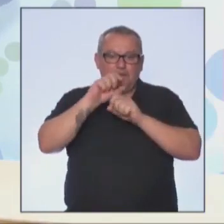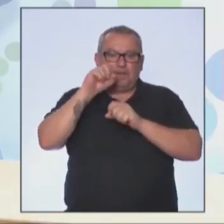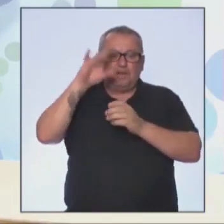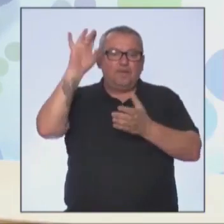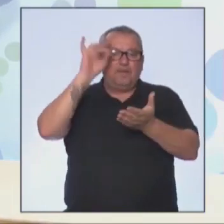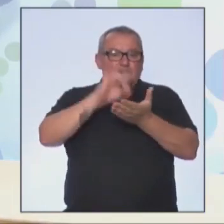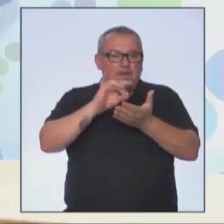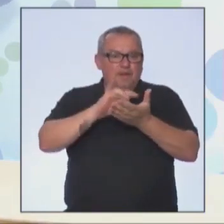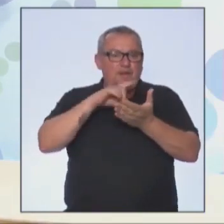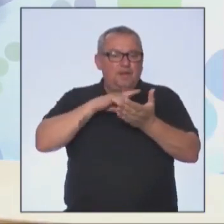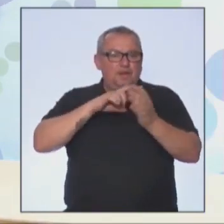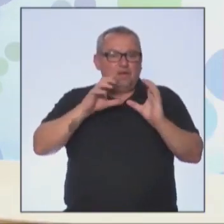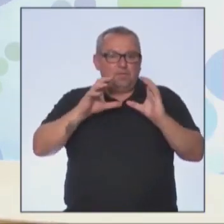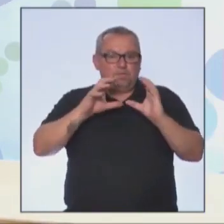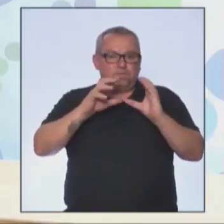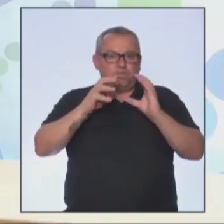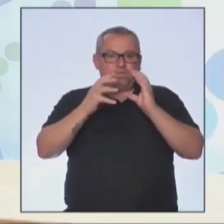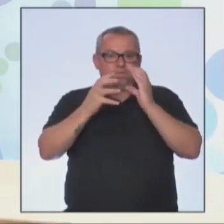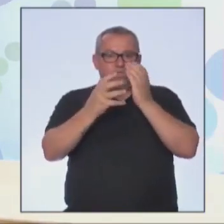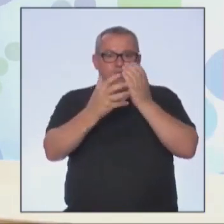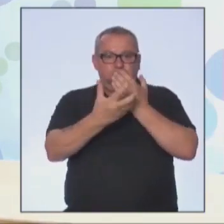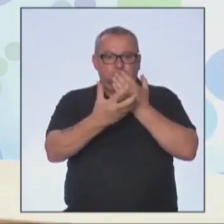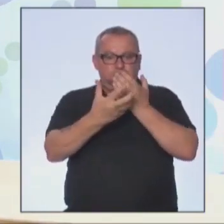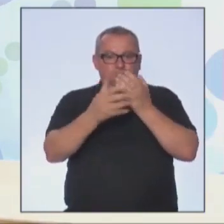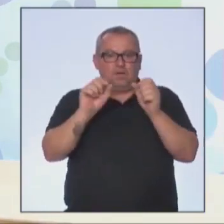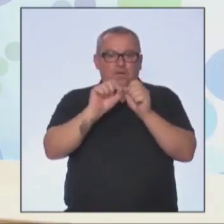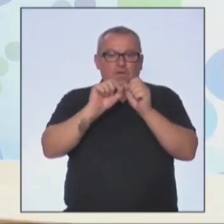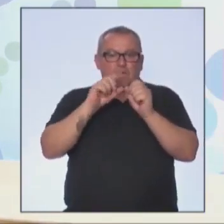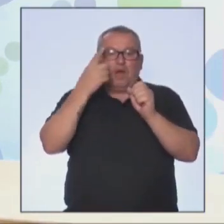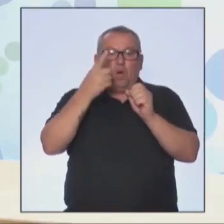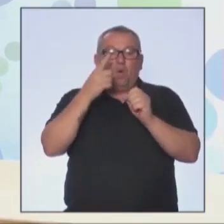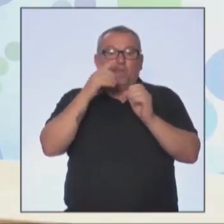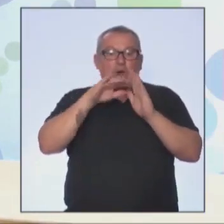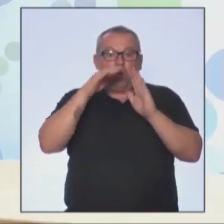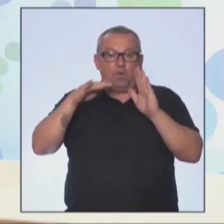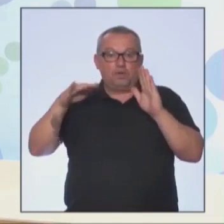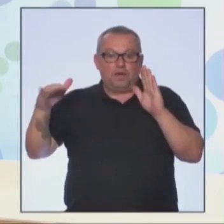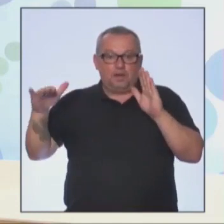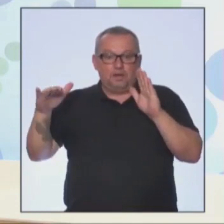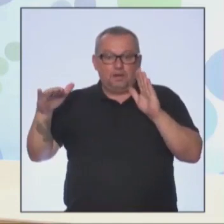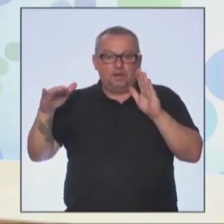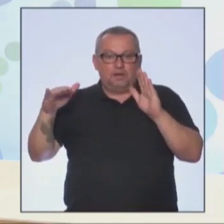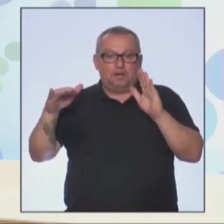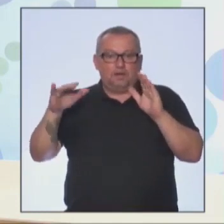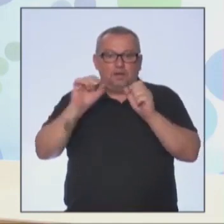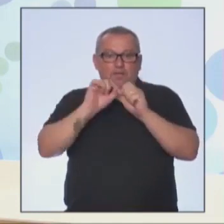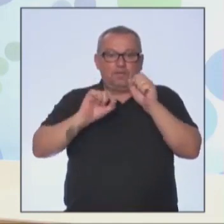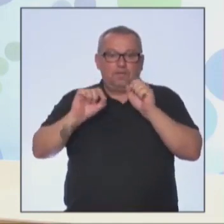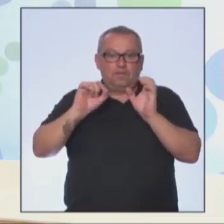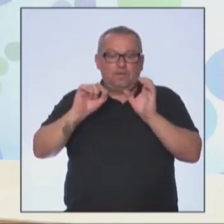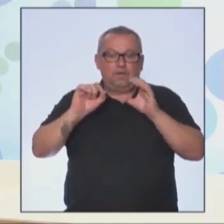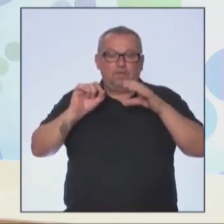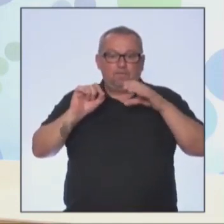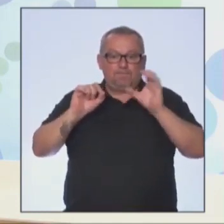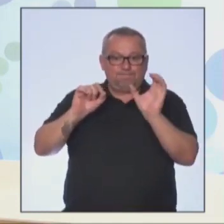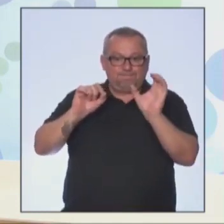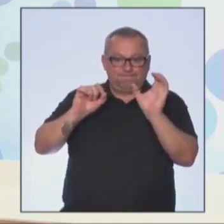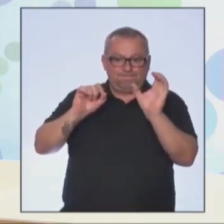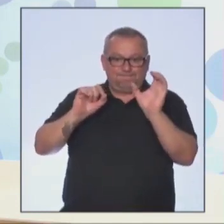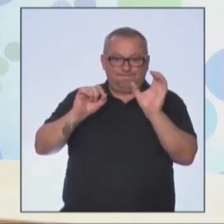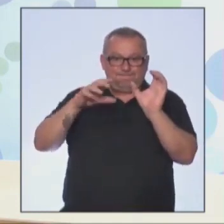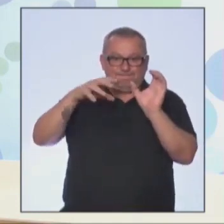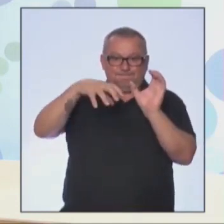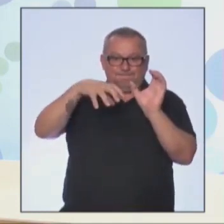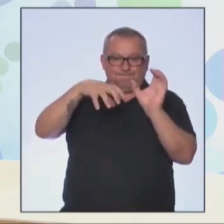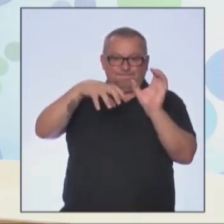realmente tem uma interferência destrutiva. Eu vou pegar uma dessas ondas, e acabar invertendo ela. Ou seja, uma vai estar